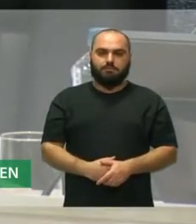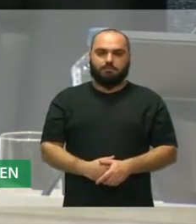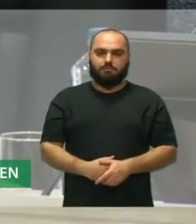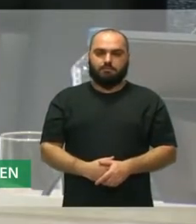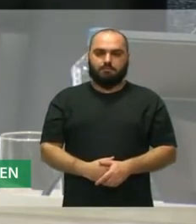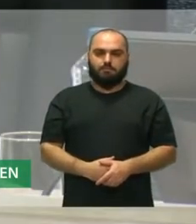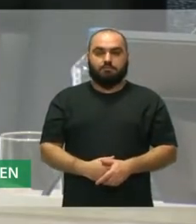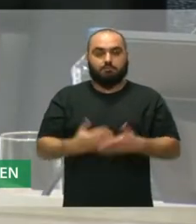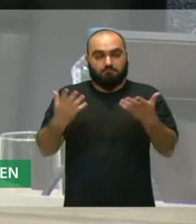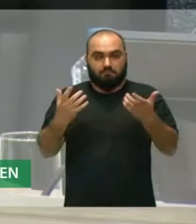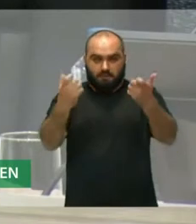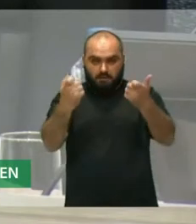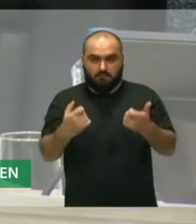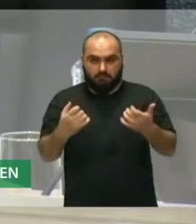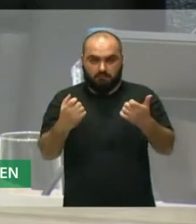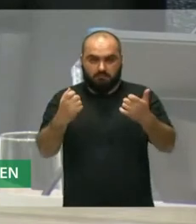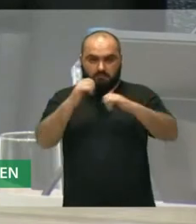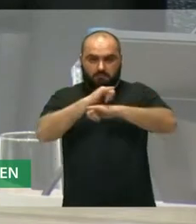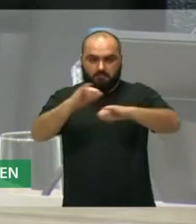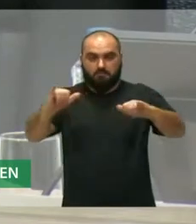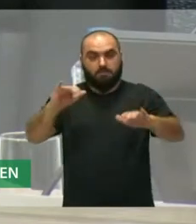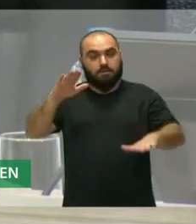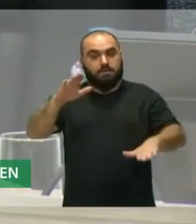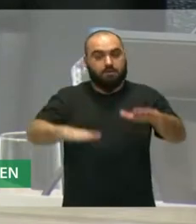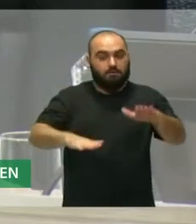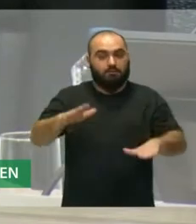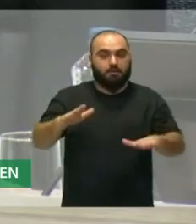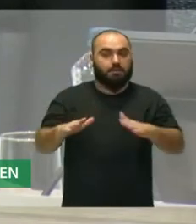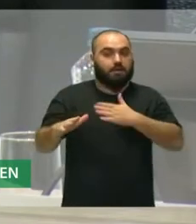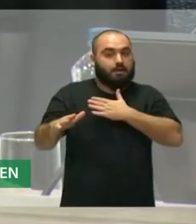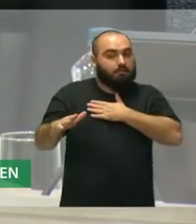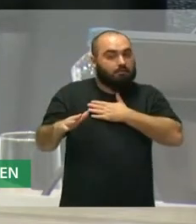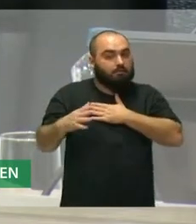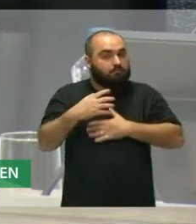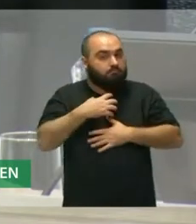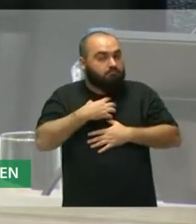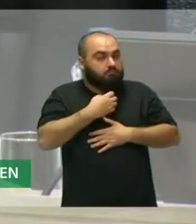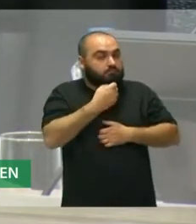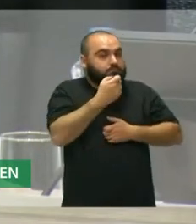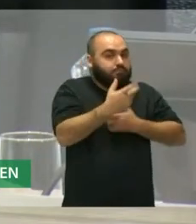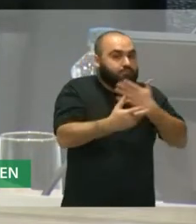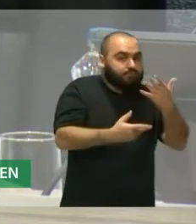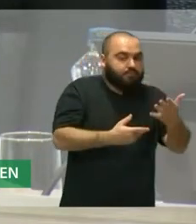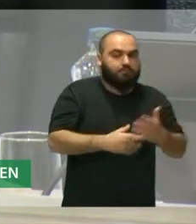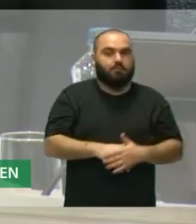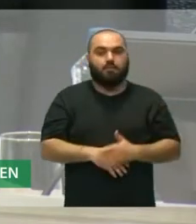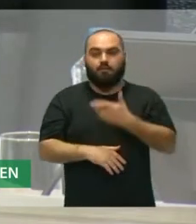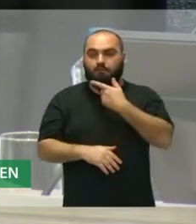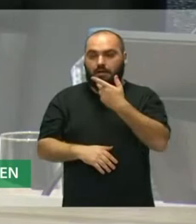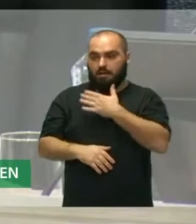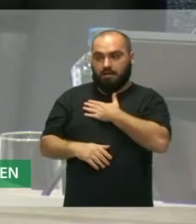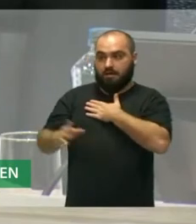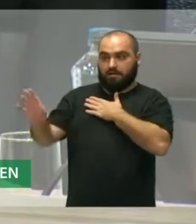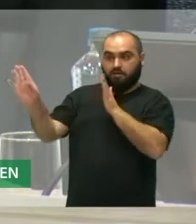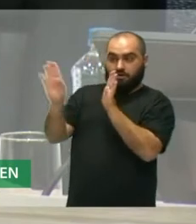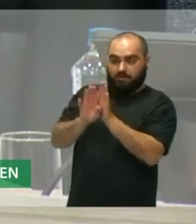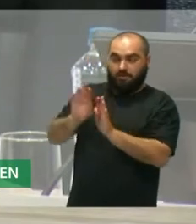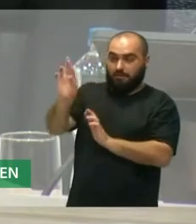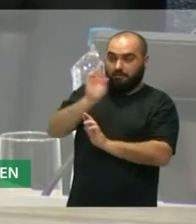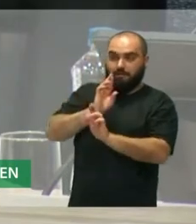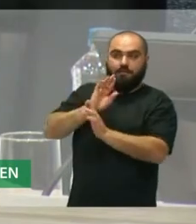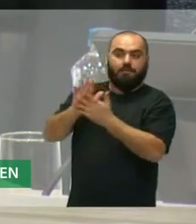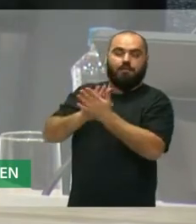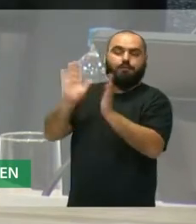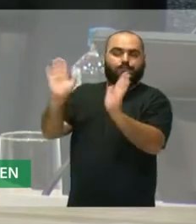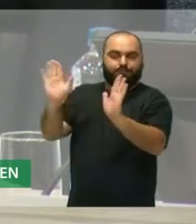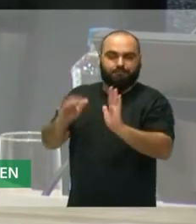coisa, talvez seja o meu modo de me expressar. Quando eu disse nós não recebemos resposta, é que eu queria dizer